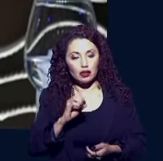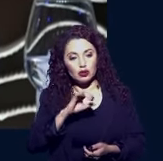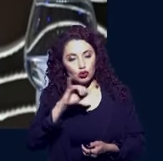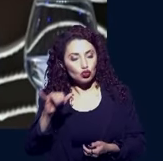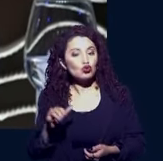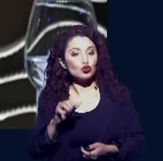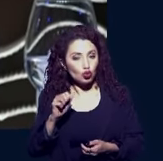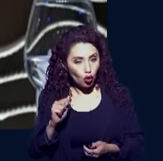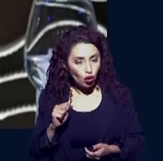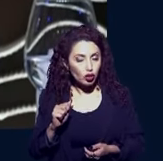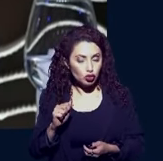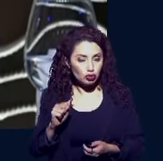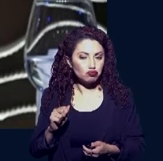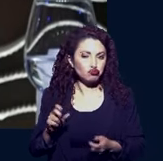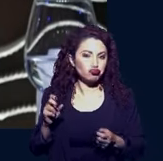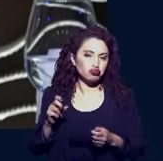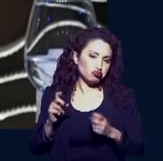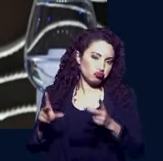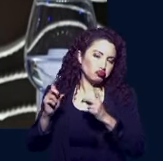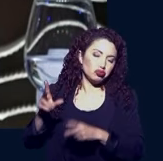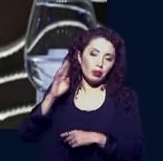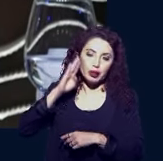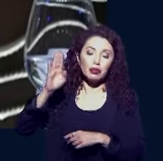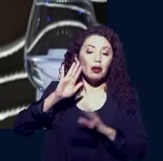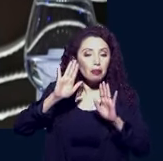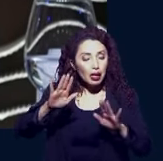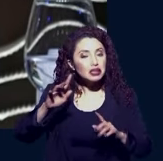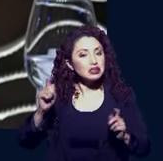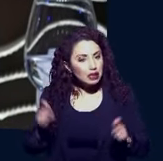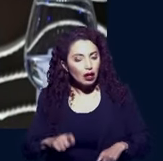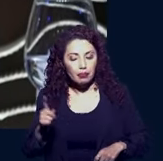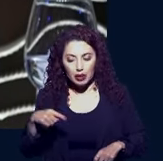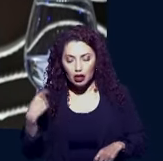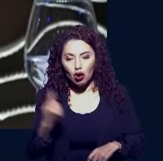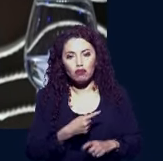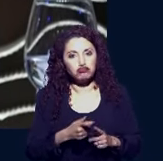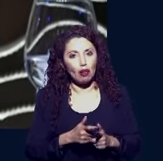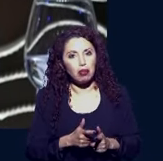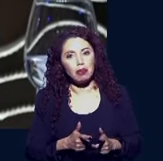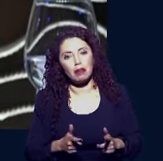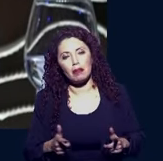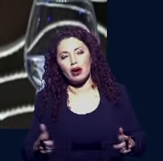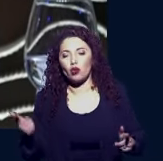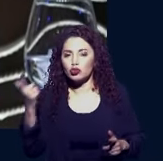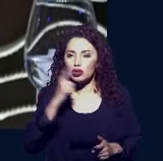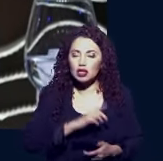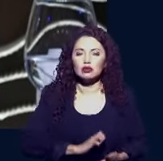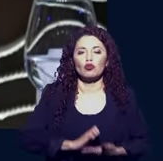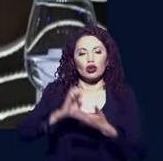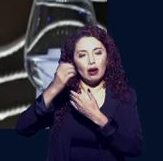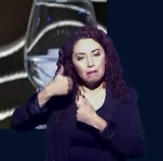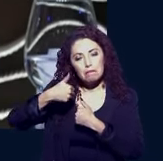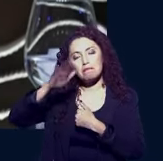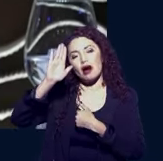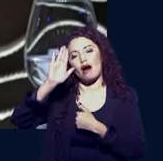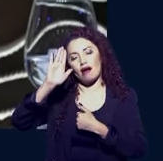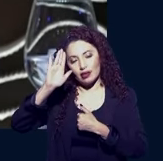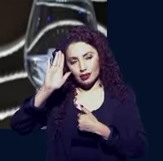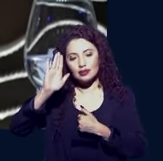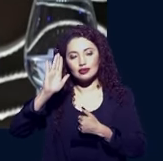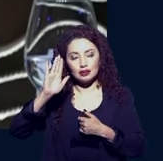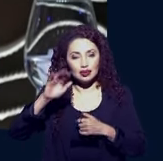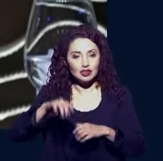crescer muito mais em outros produtos nós temos que aumentar a nossa cesta de produtos para exportação porque nós somos muito